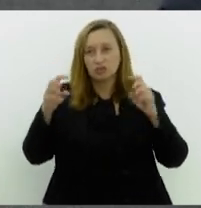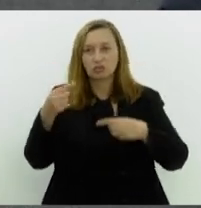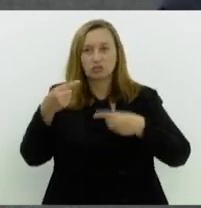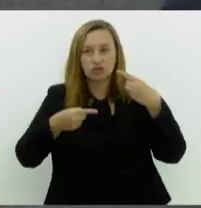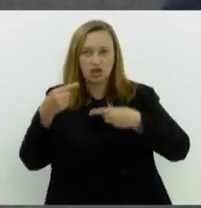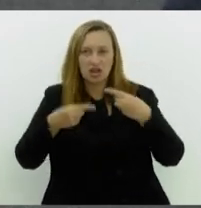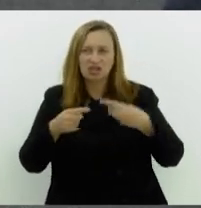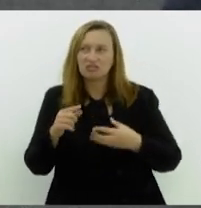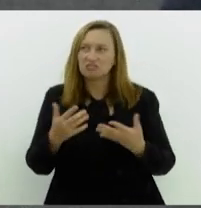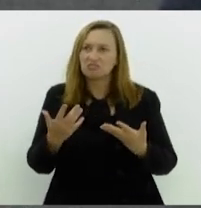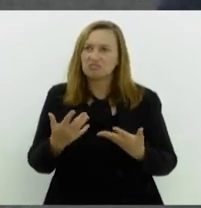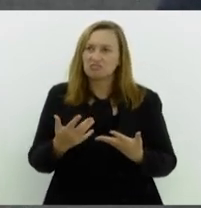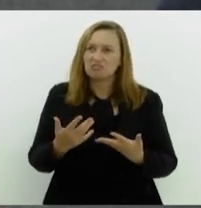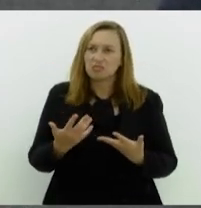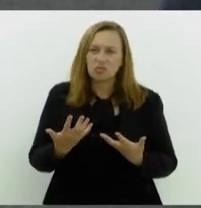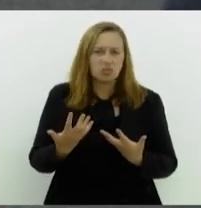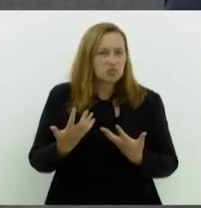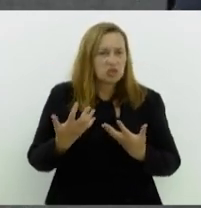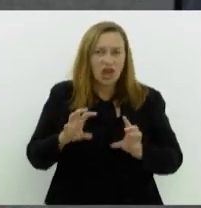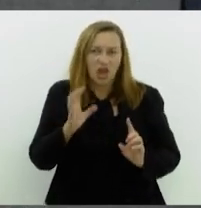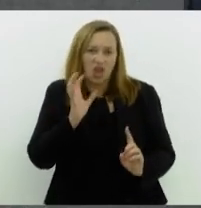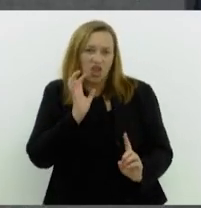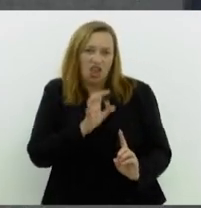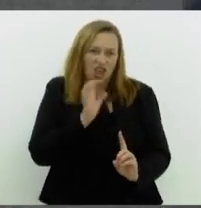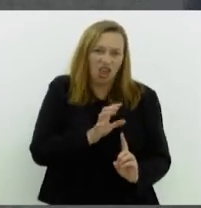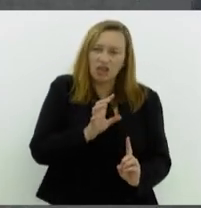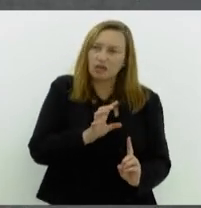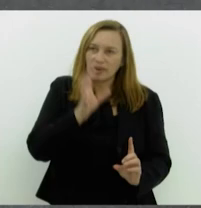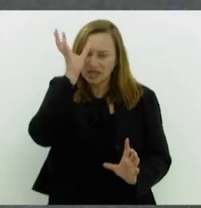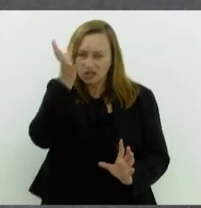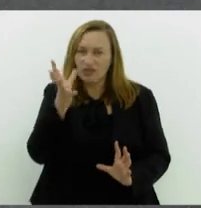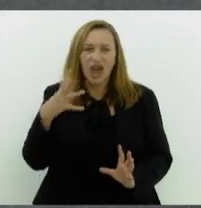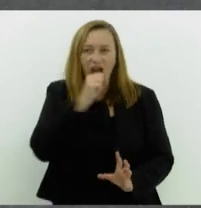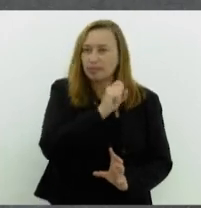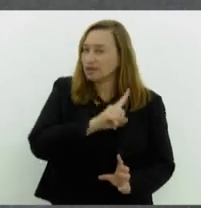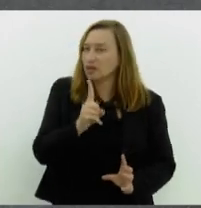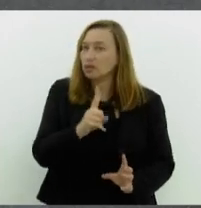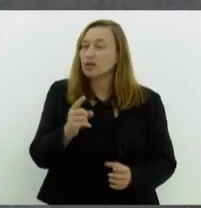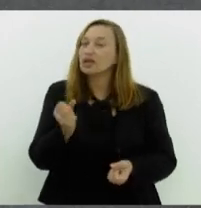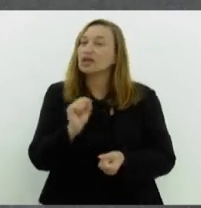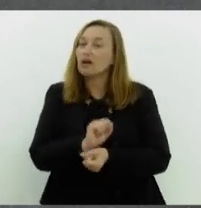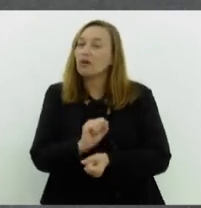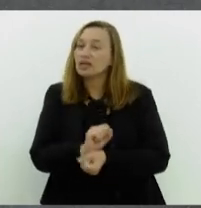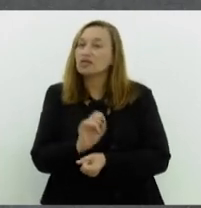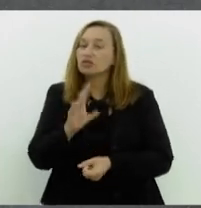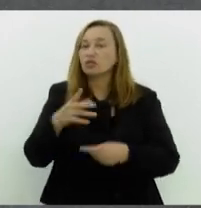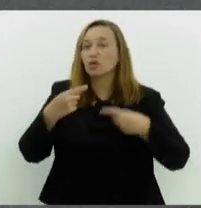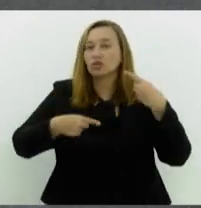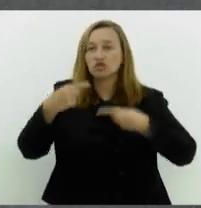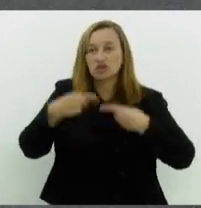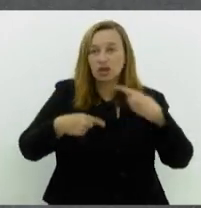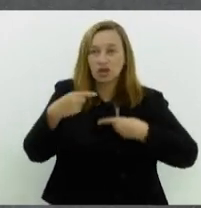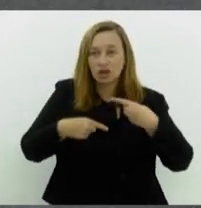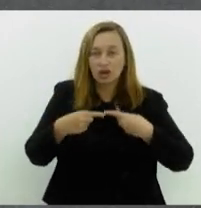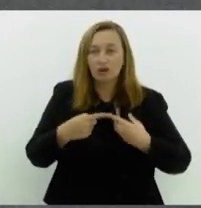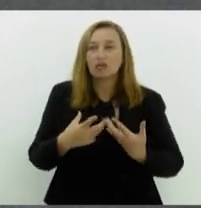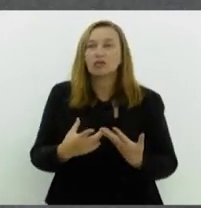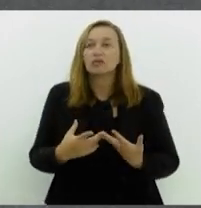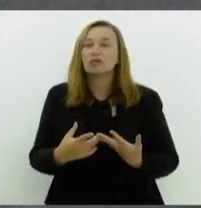está com faca no peito, obrigando a resolver da noite para o dia. O que se espera somente é o diálogo, fazer uma